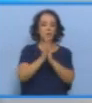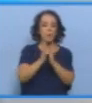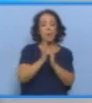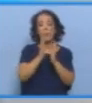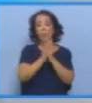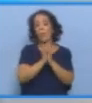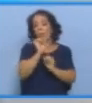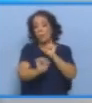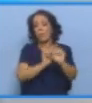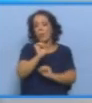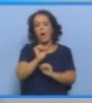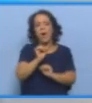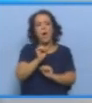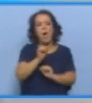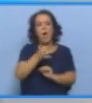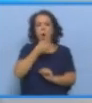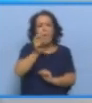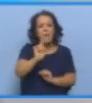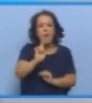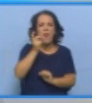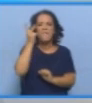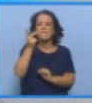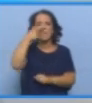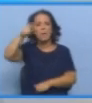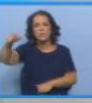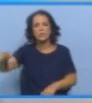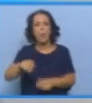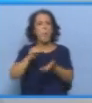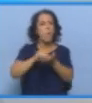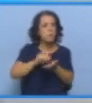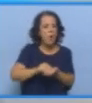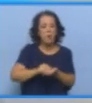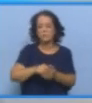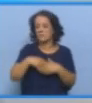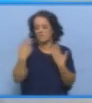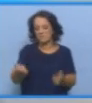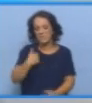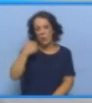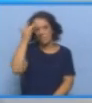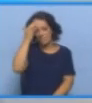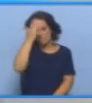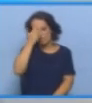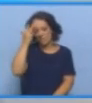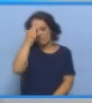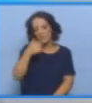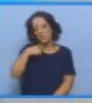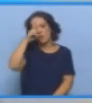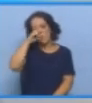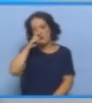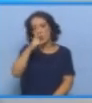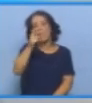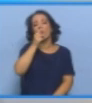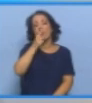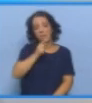eclesiástico, disto, daquilo, e não falam da vida das pessoas e dos pobres. Olha, um dia, ainda tenho o peso na consciência, ainda me dói isto. Um dia eu